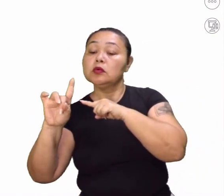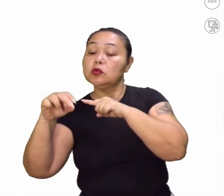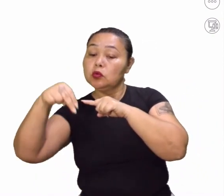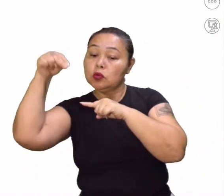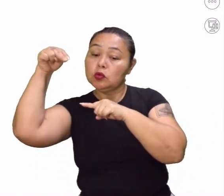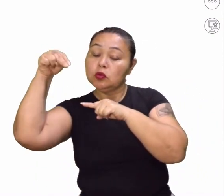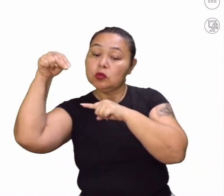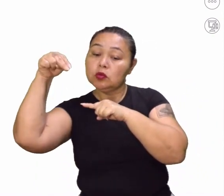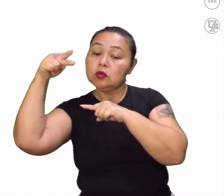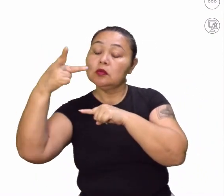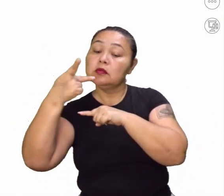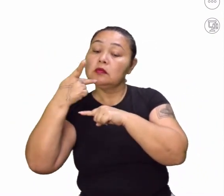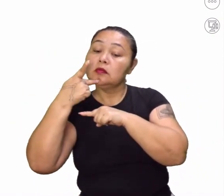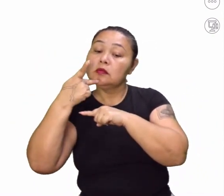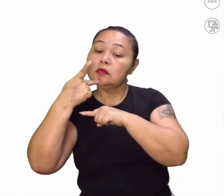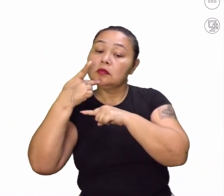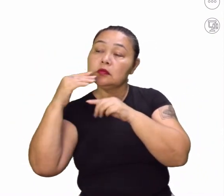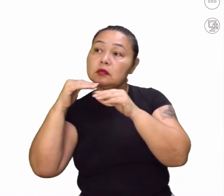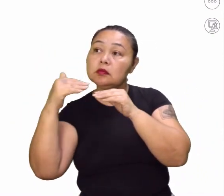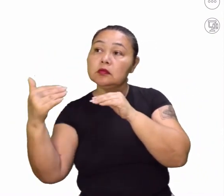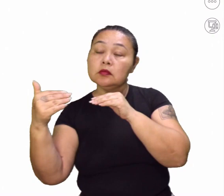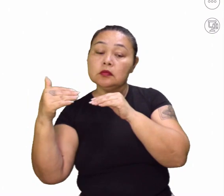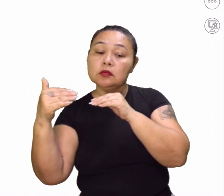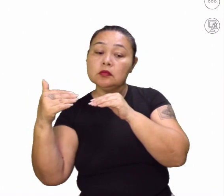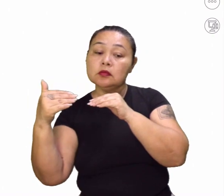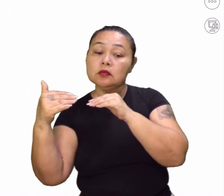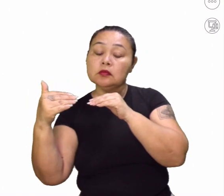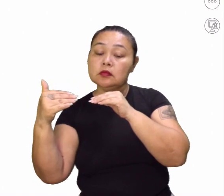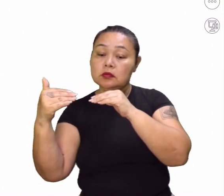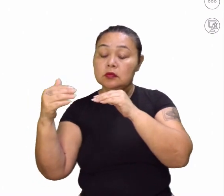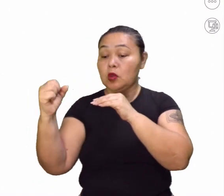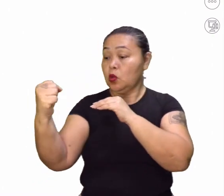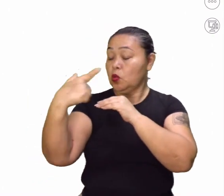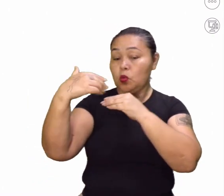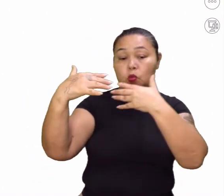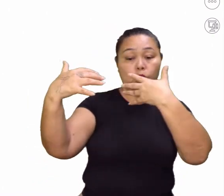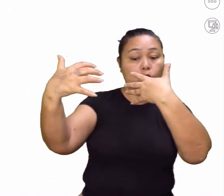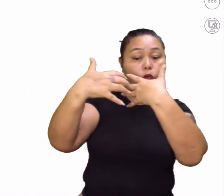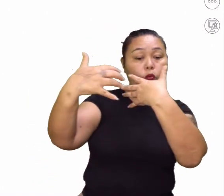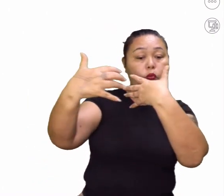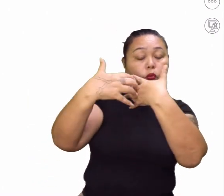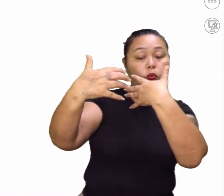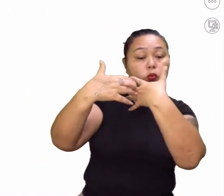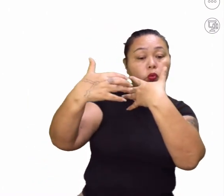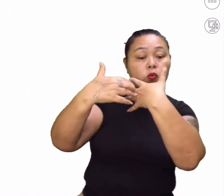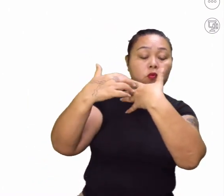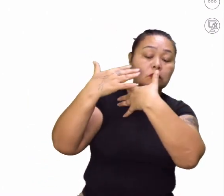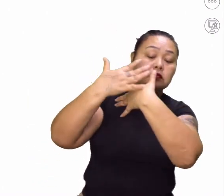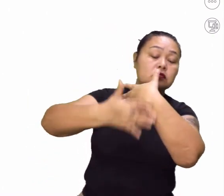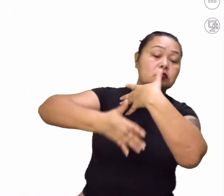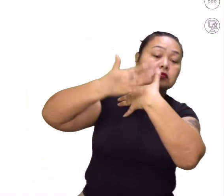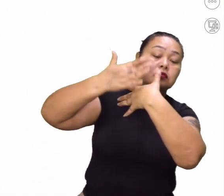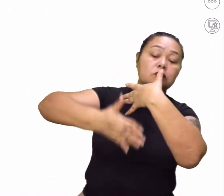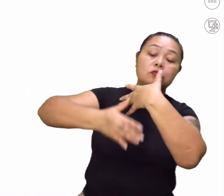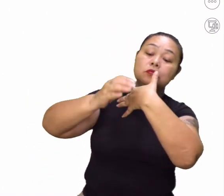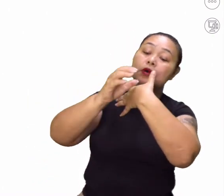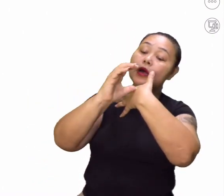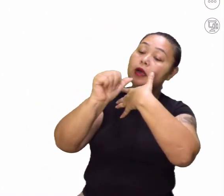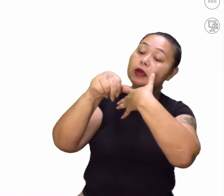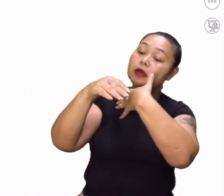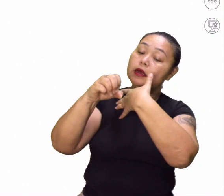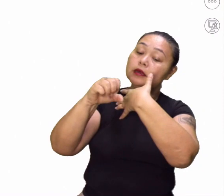norte, a gente vai ter aqui, como nessa representação, o Sol vai estar incidindo principalmente sobre a área do trópico de